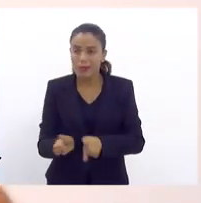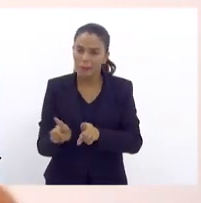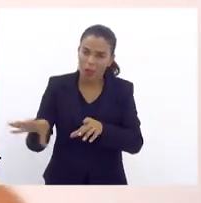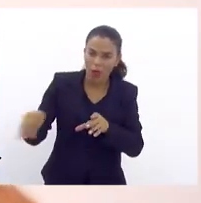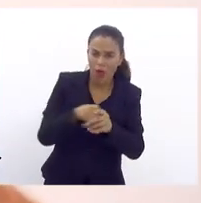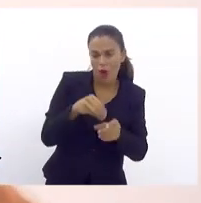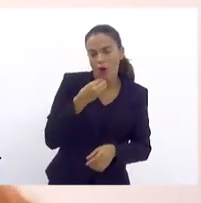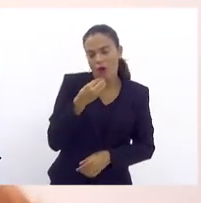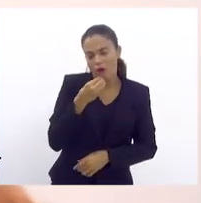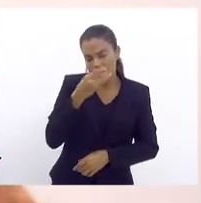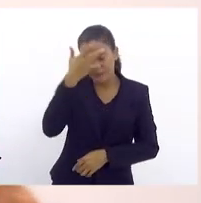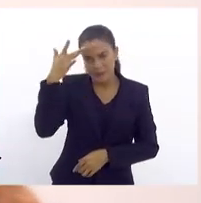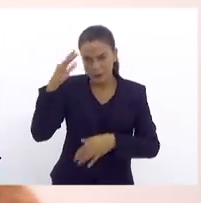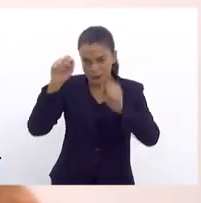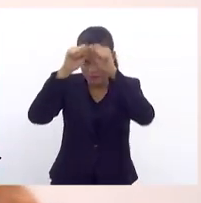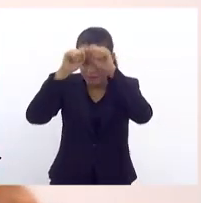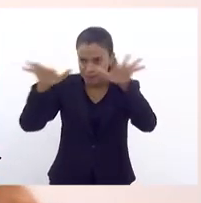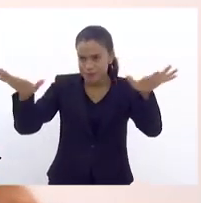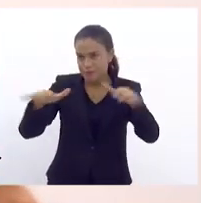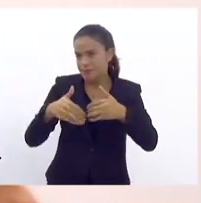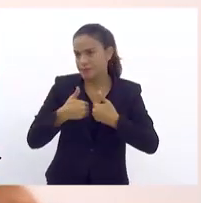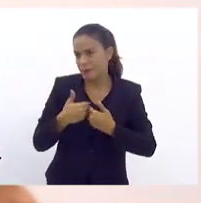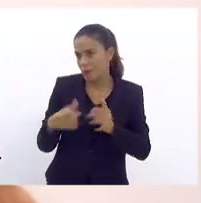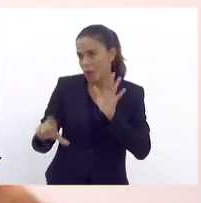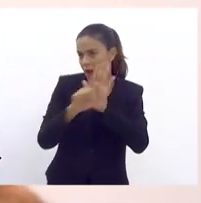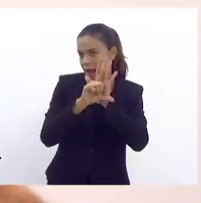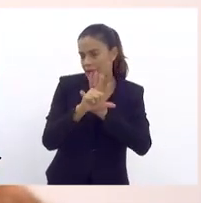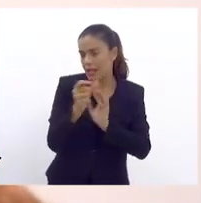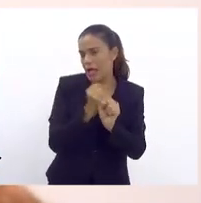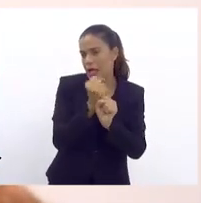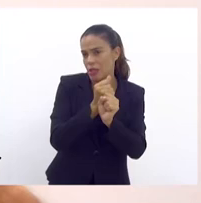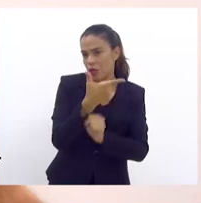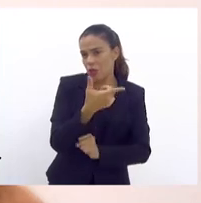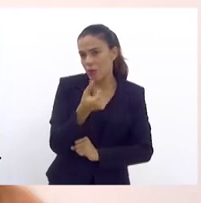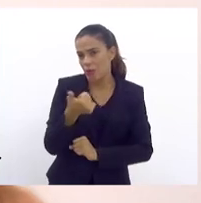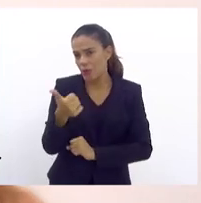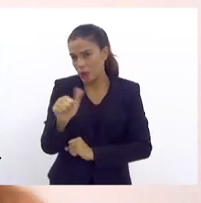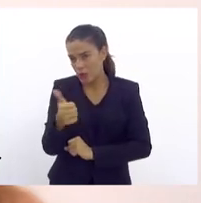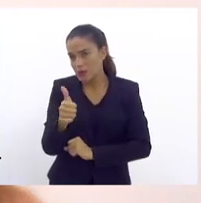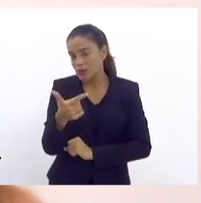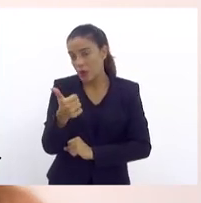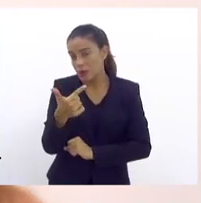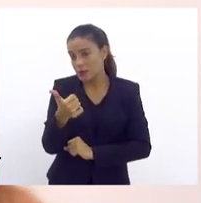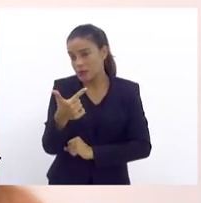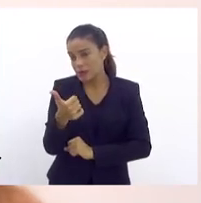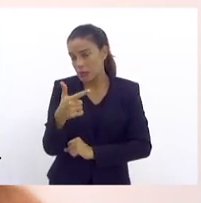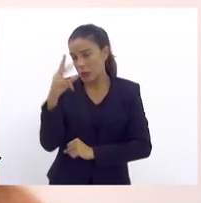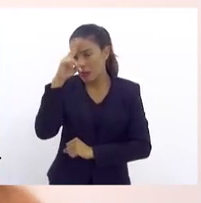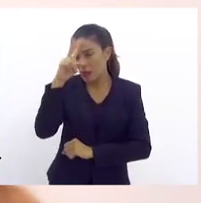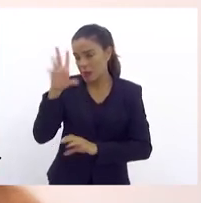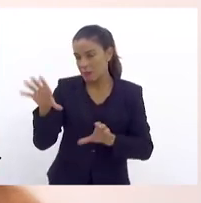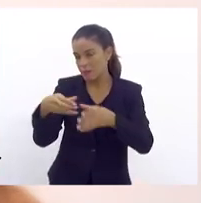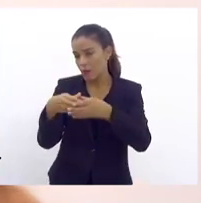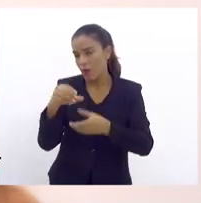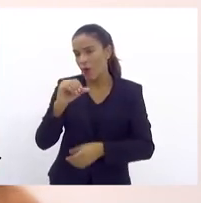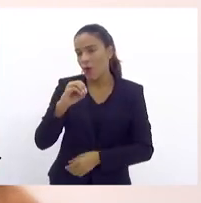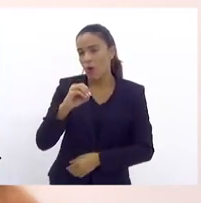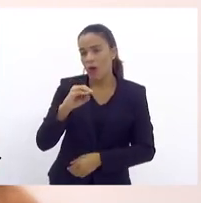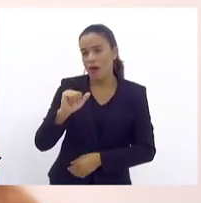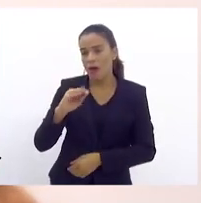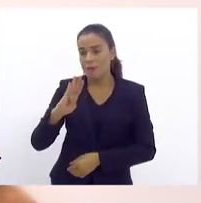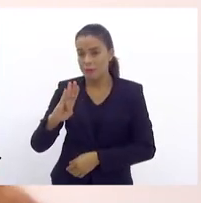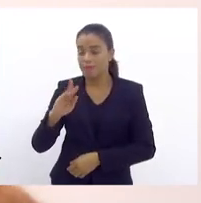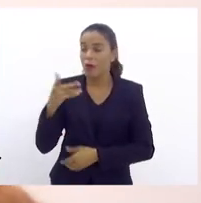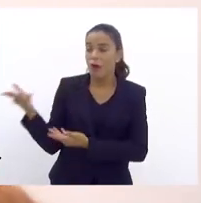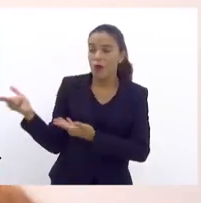que são consideradas pessoas com deficiência por uma lei de 2012 né eu lembro que na comissão lá da OAB nós